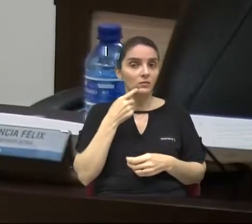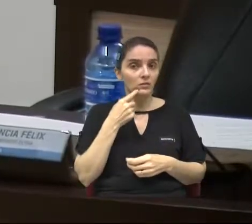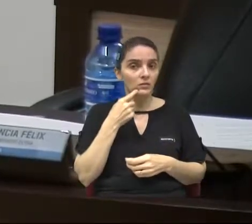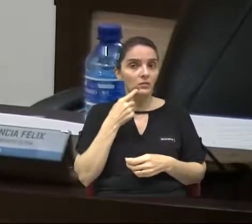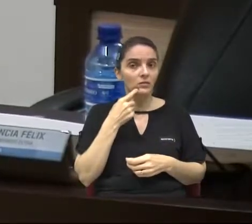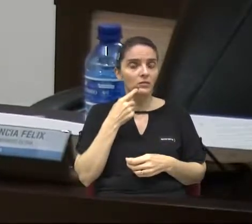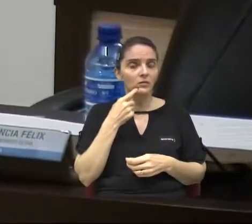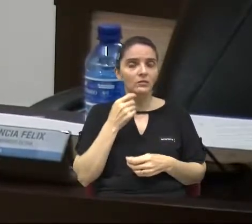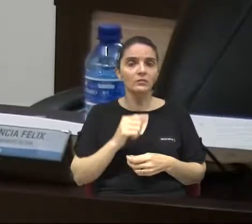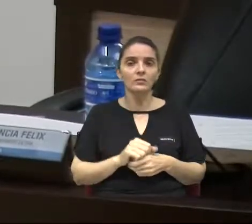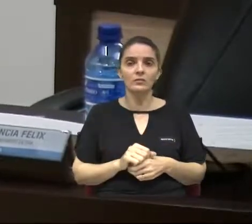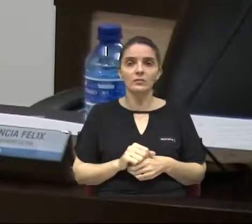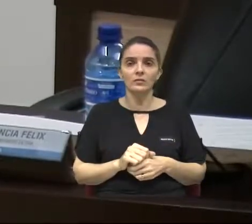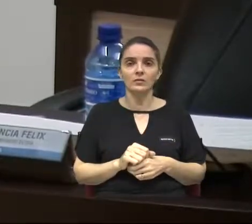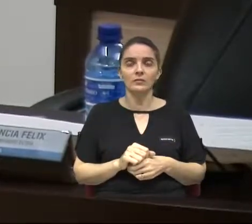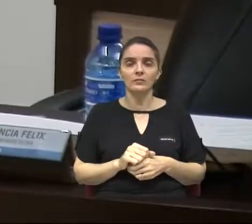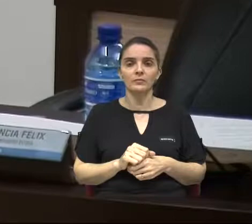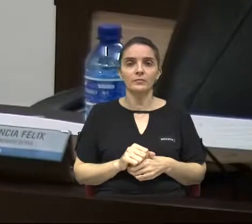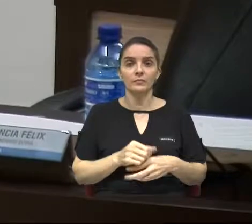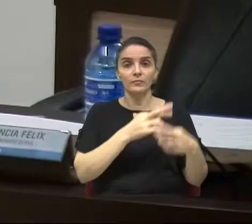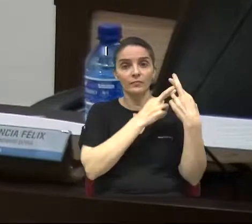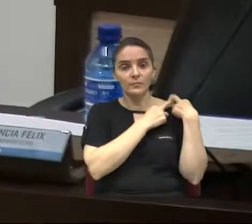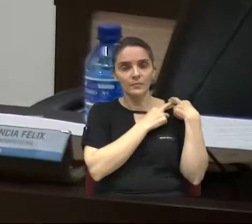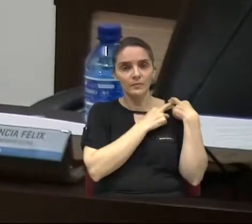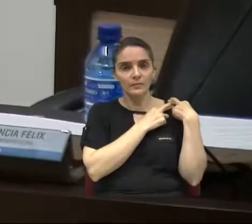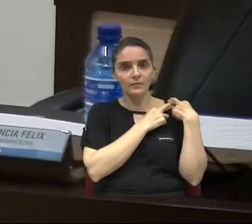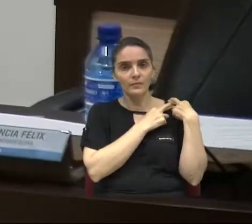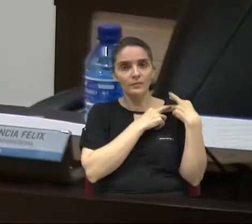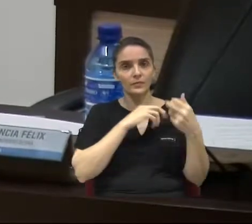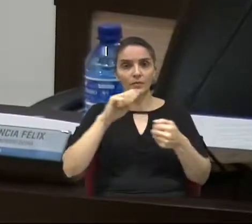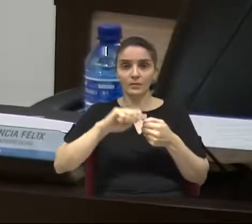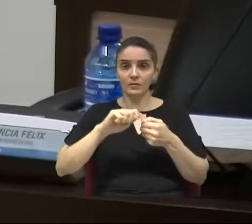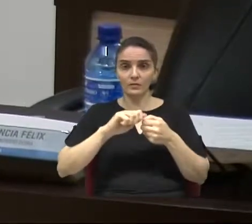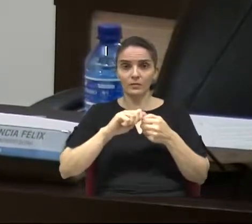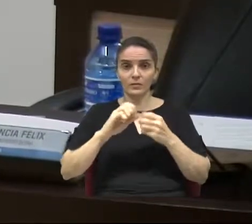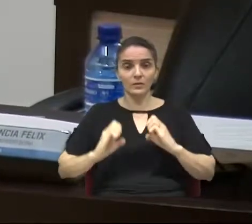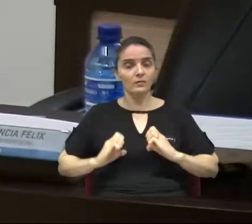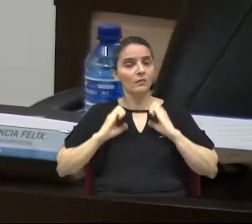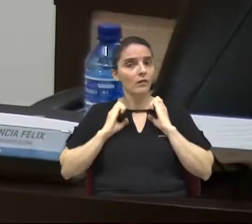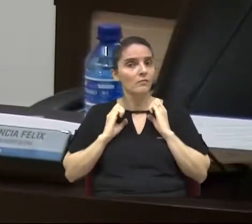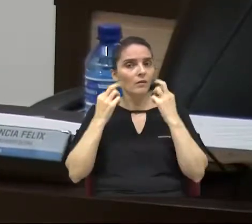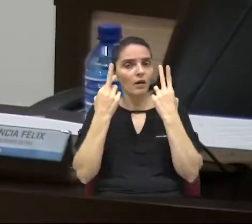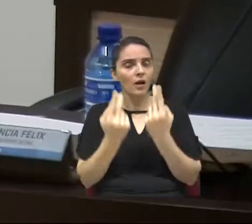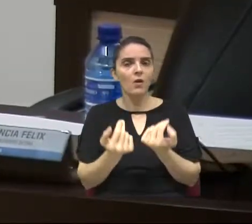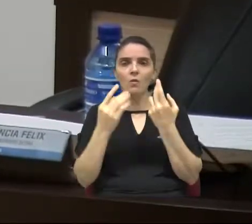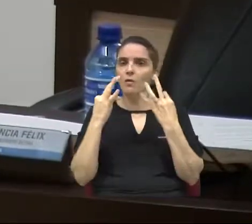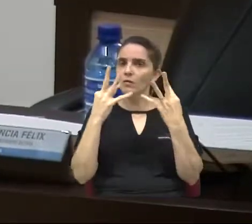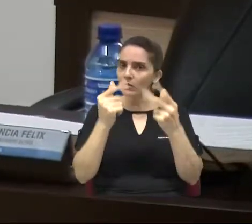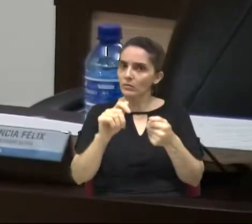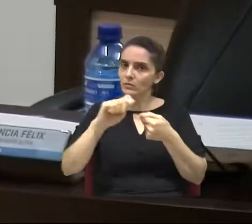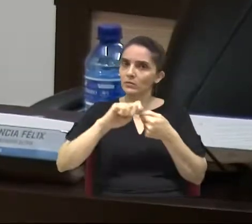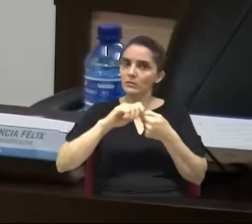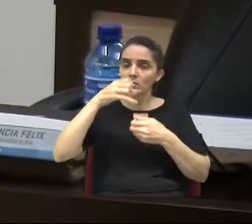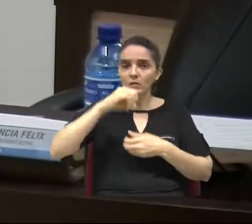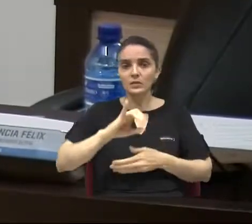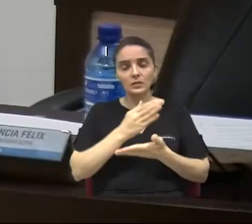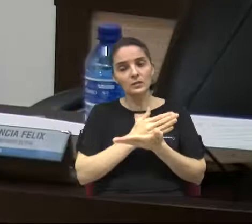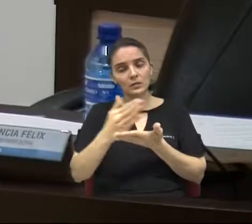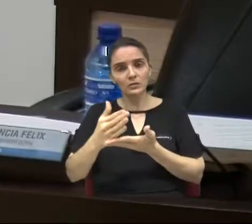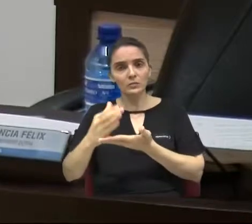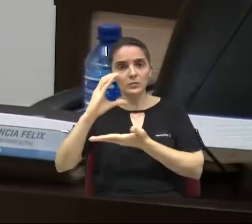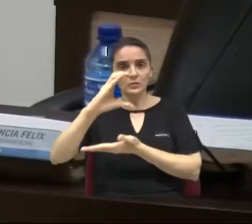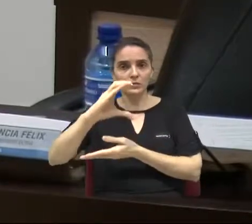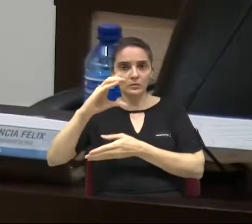corregedor, vice-corregedor, operou de forma muito ética. E é assim que nós faremos, se aberta for a comissão